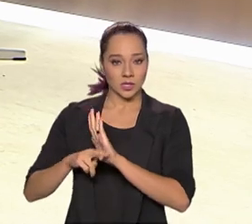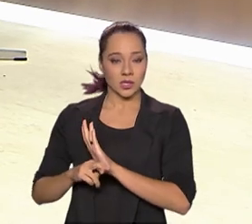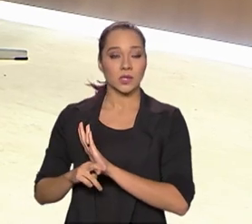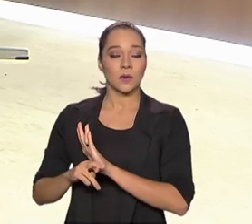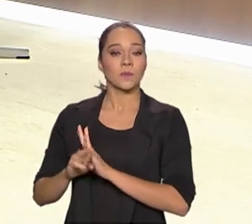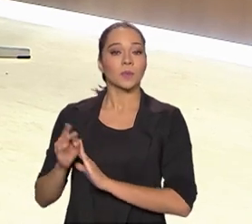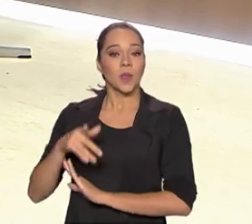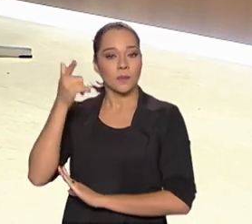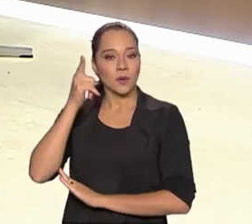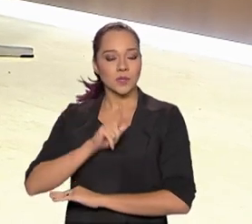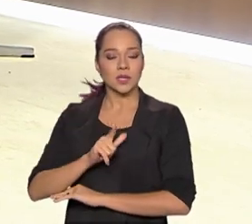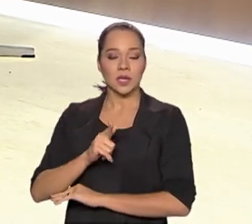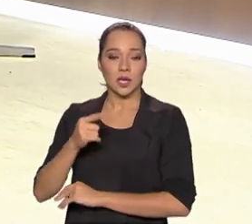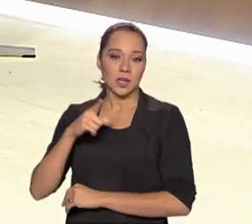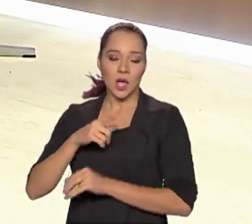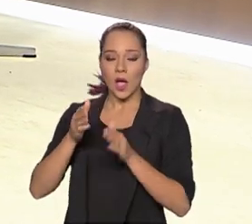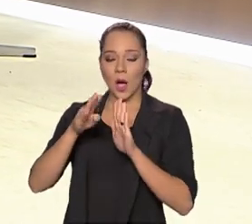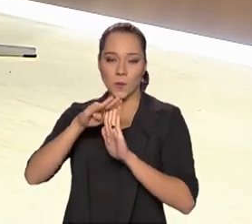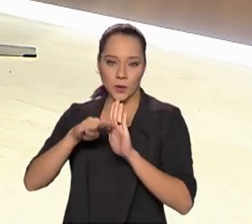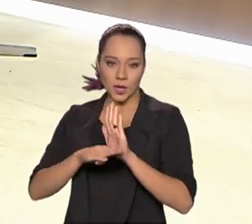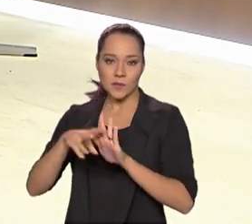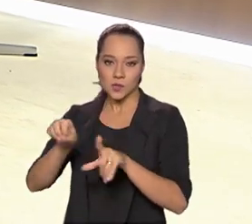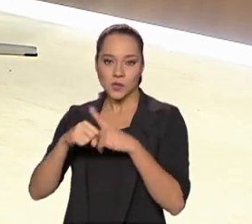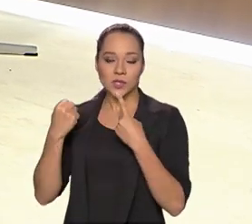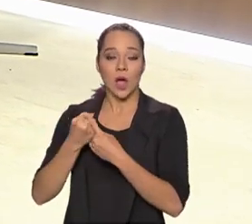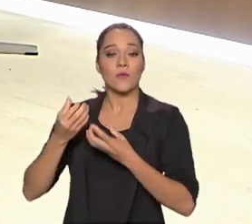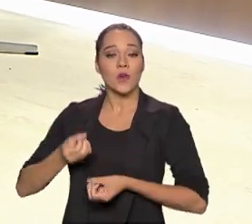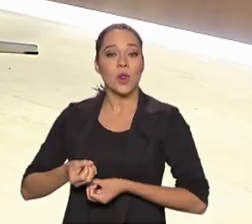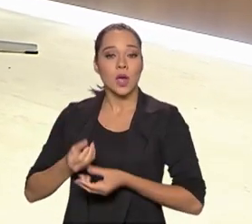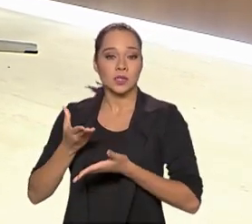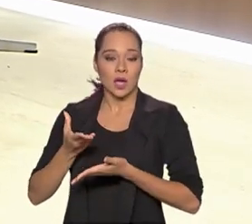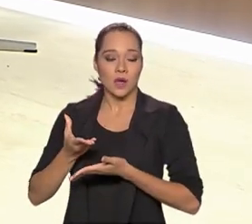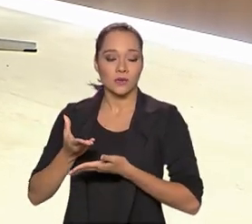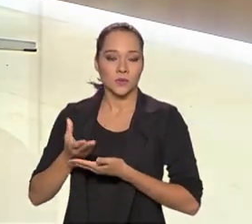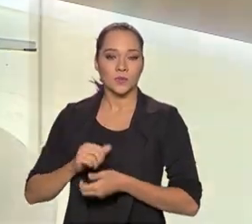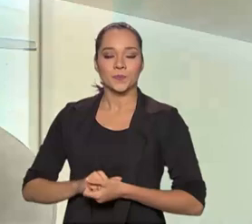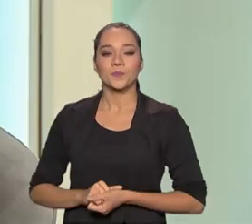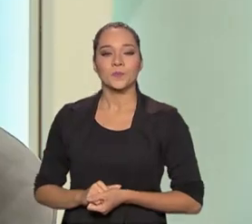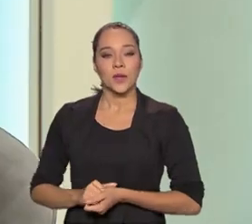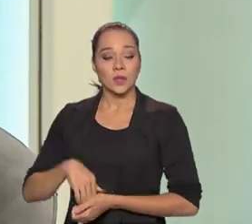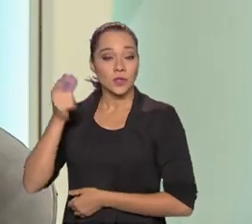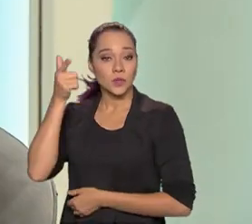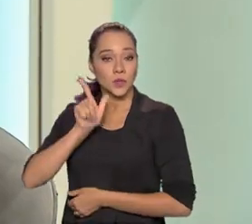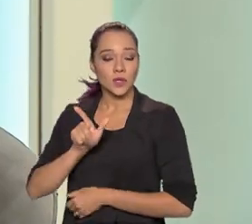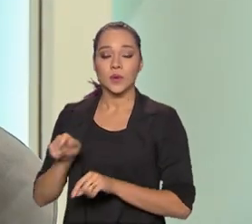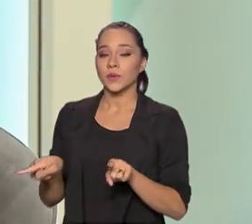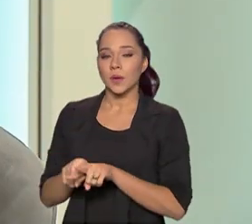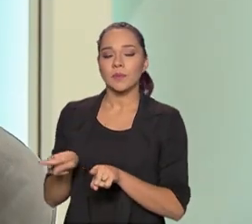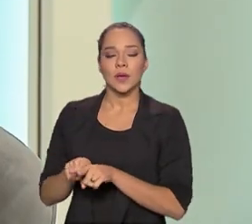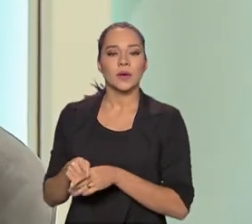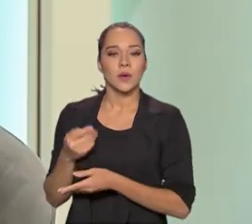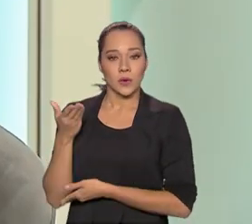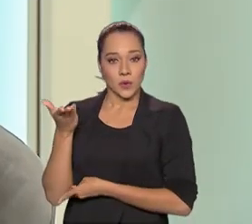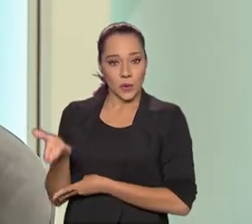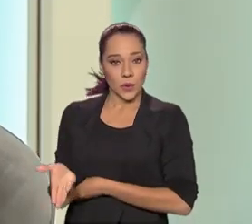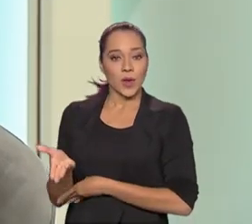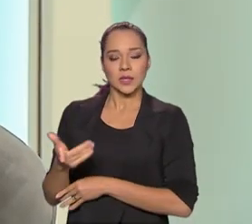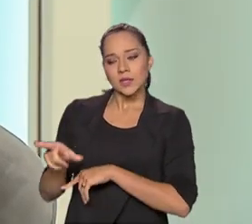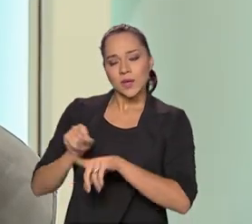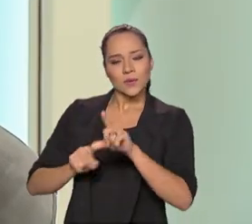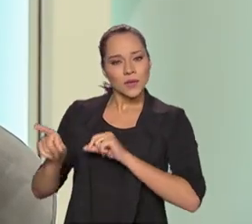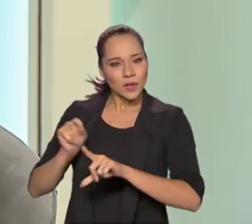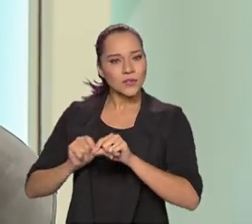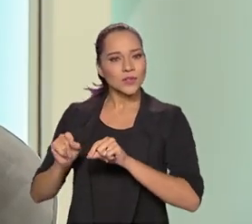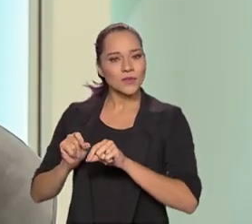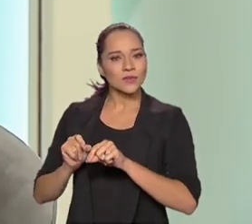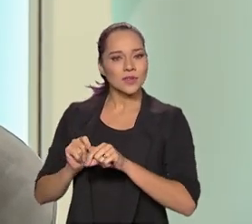para aceder aos programas sociais que foram lançados. E nós conseguimos, com essas